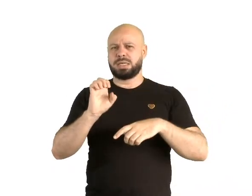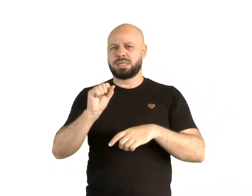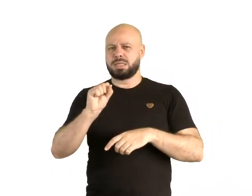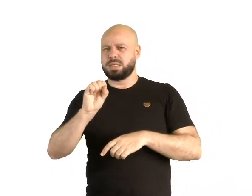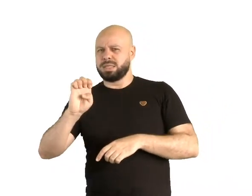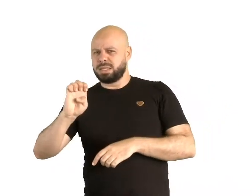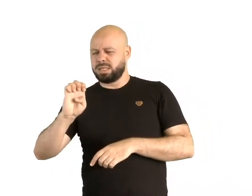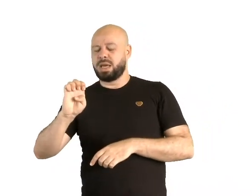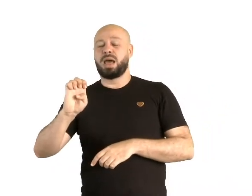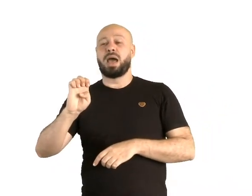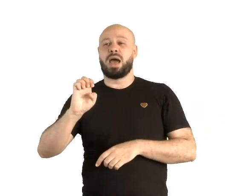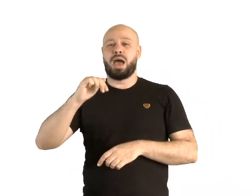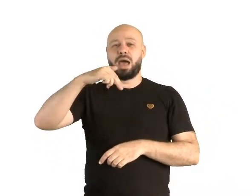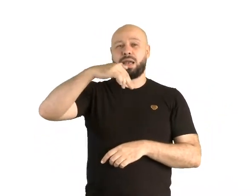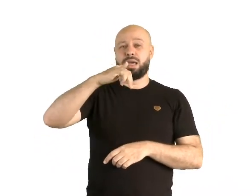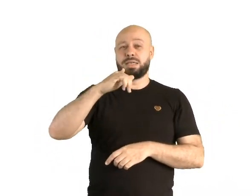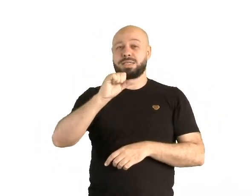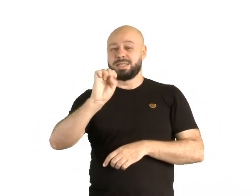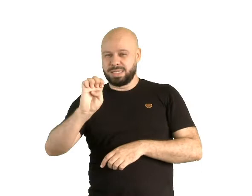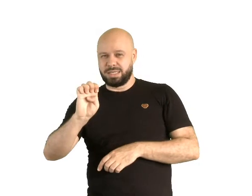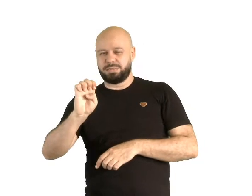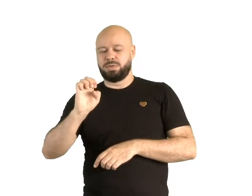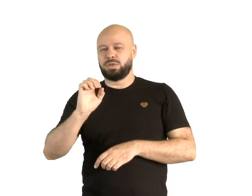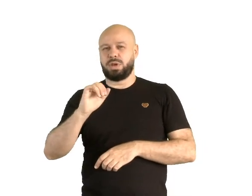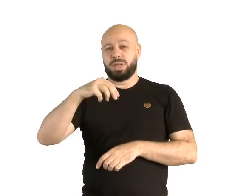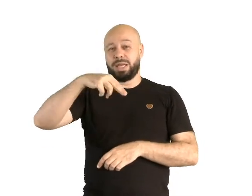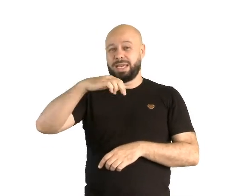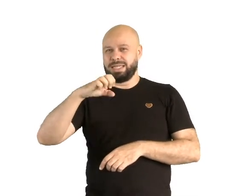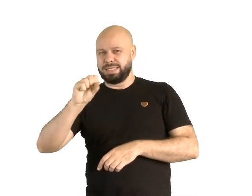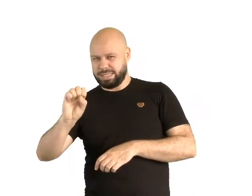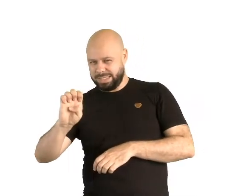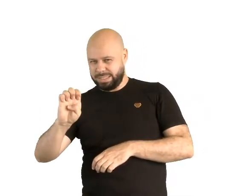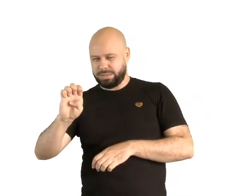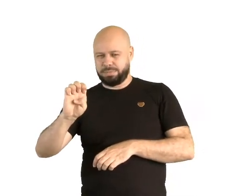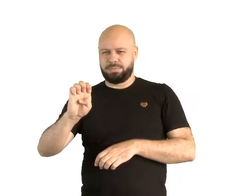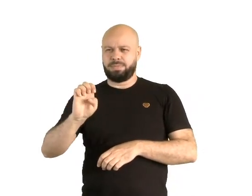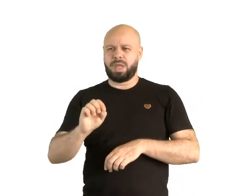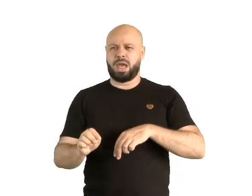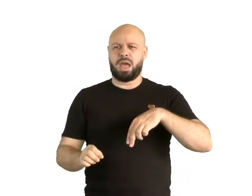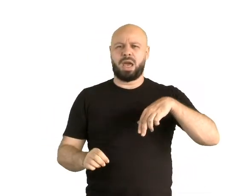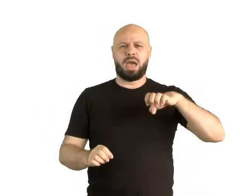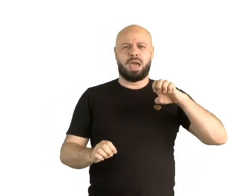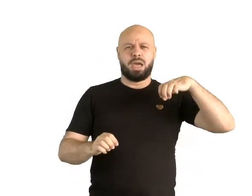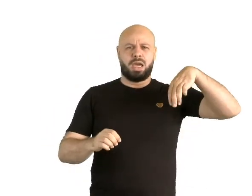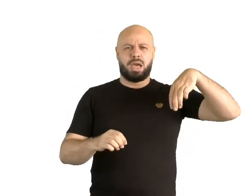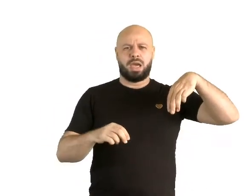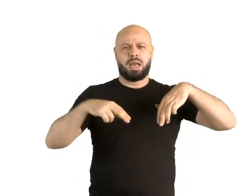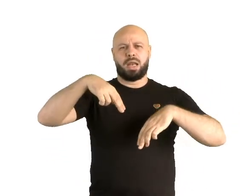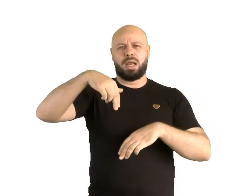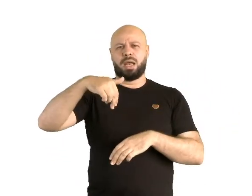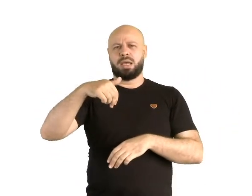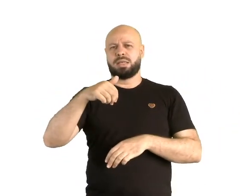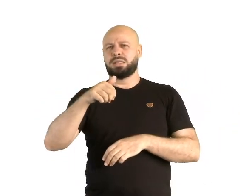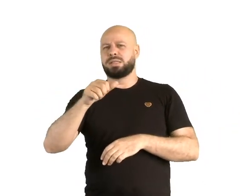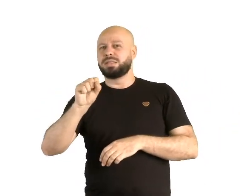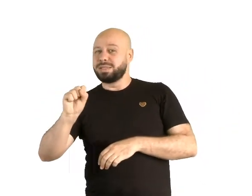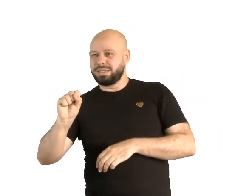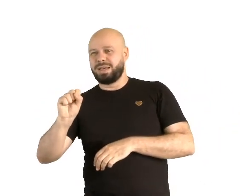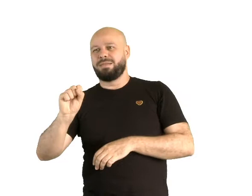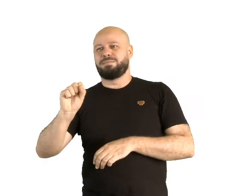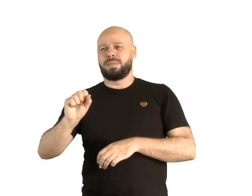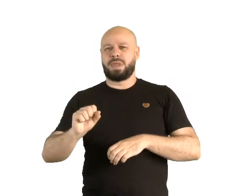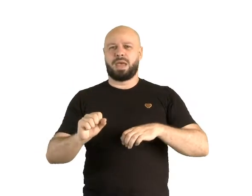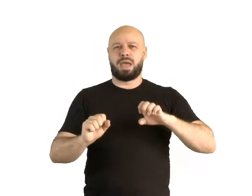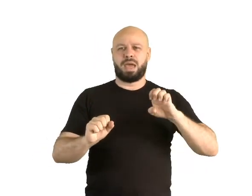Em mais essa, juntando, vira nessa. Em